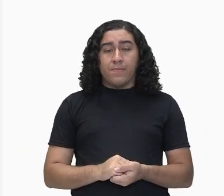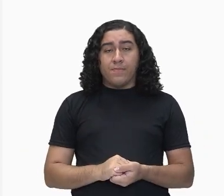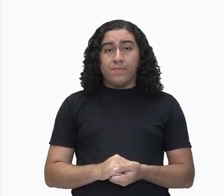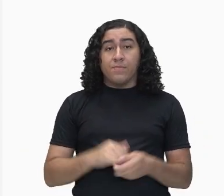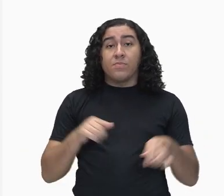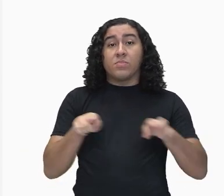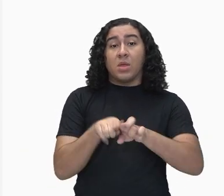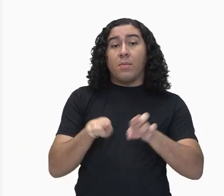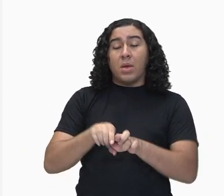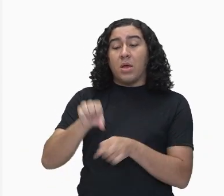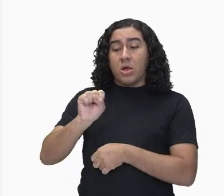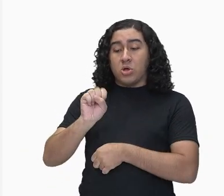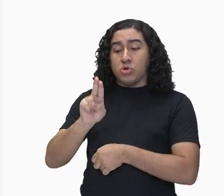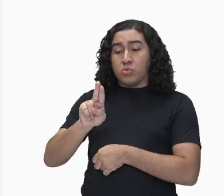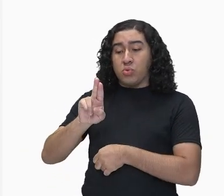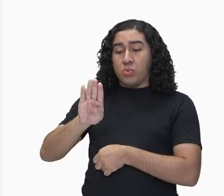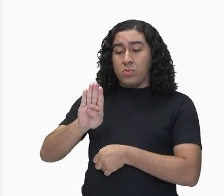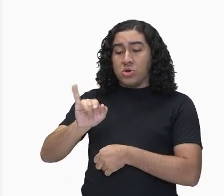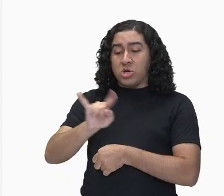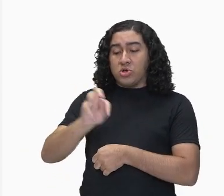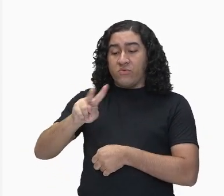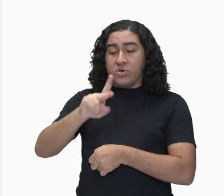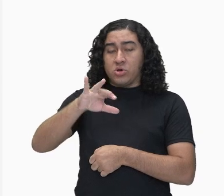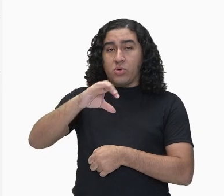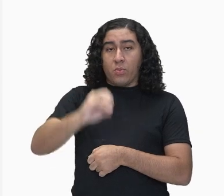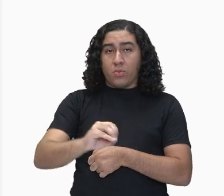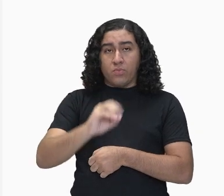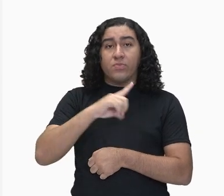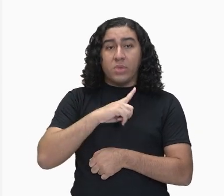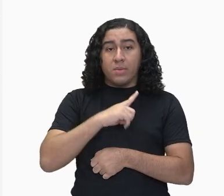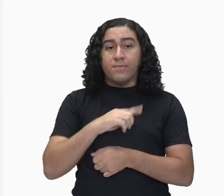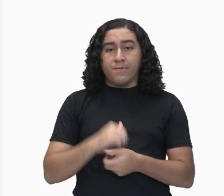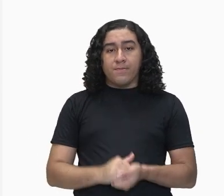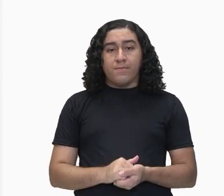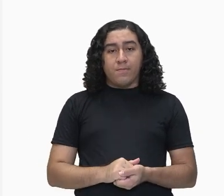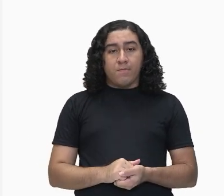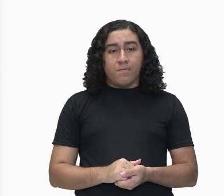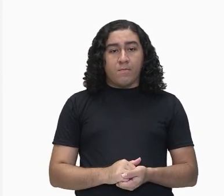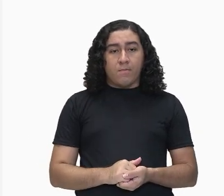Subjetivismo, o romantismo é marcado por isto, né?